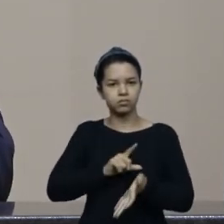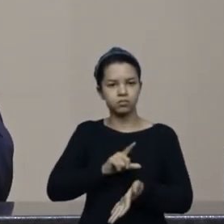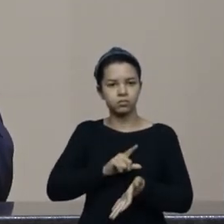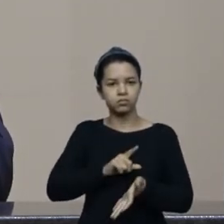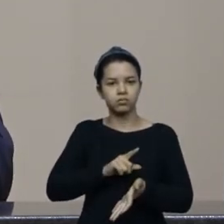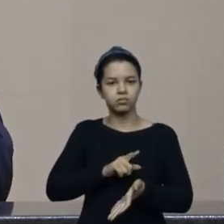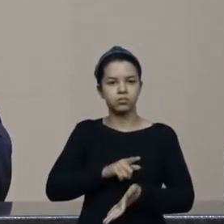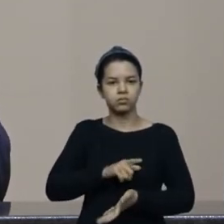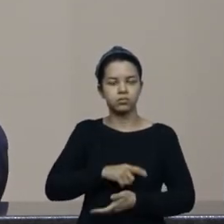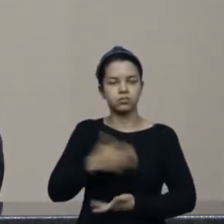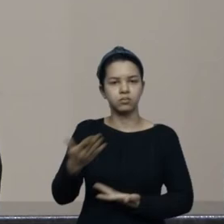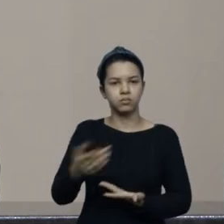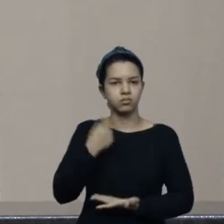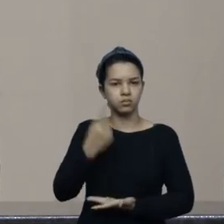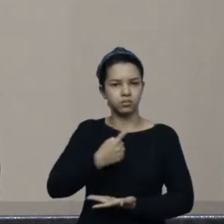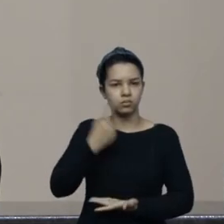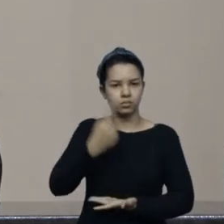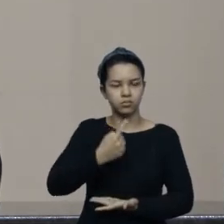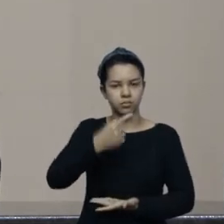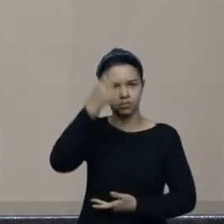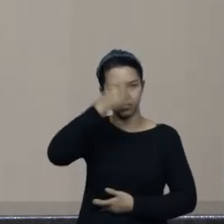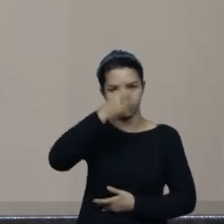deputado Maurício Kudlak, que quer fazer uso.